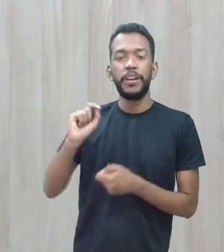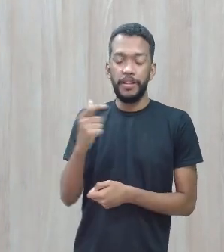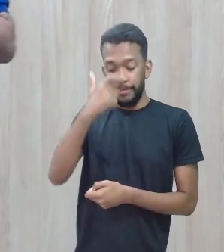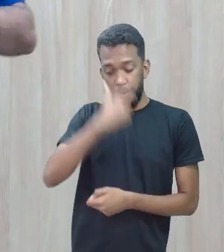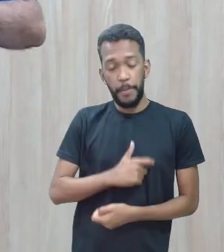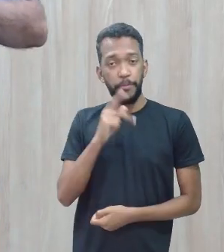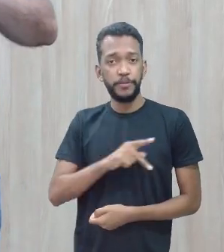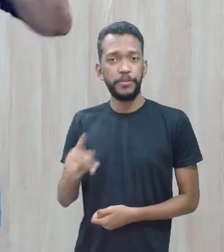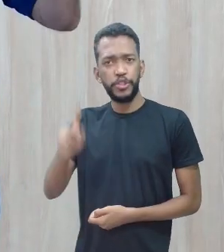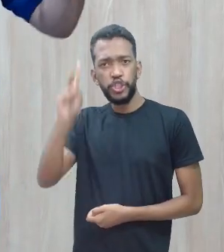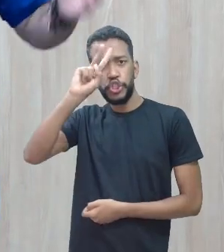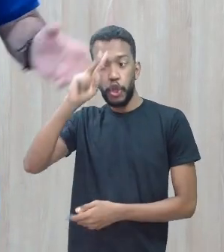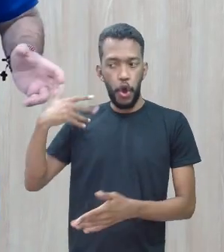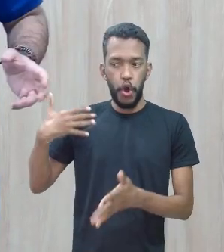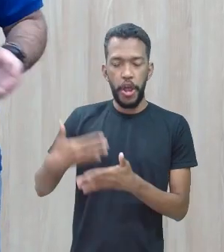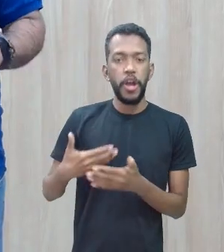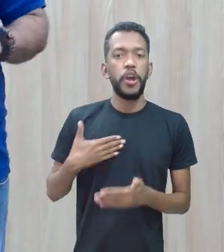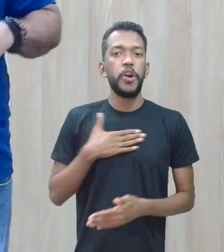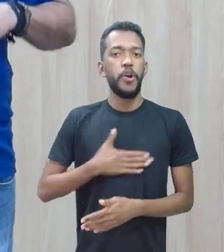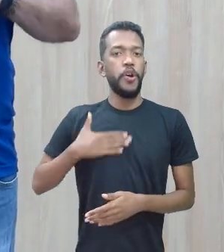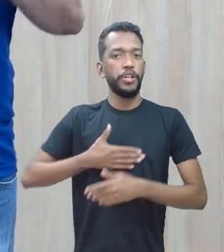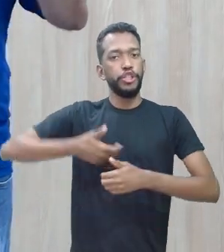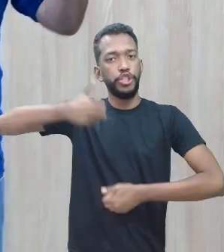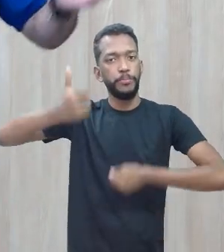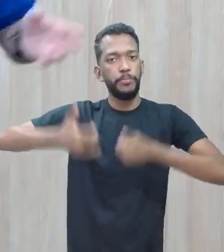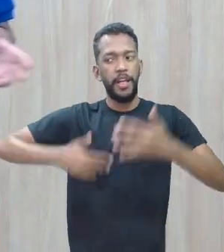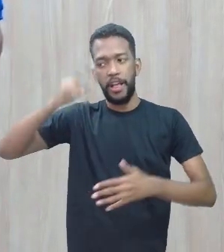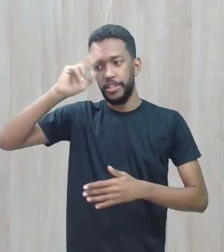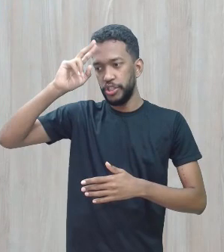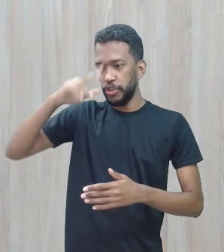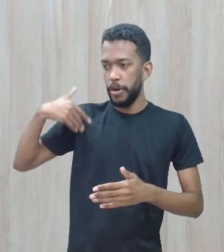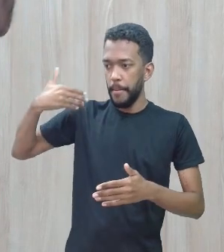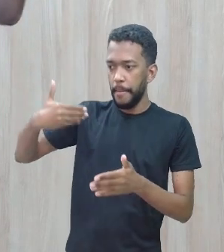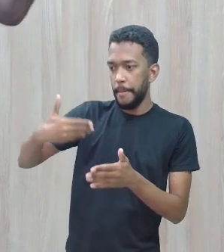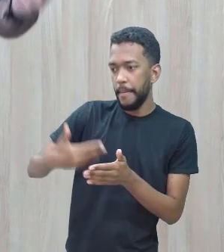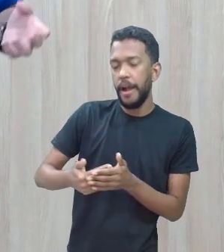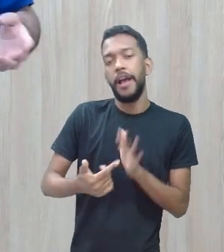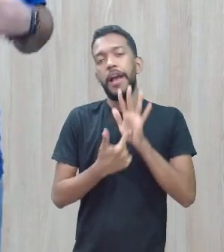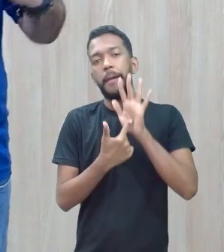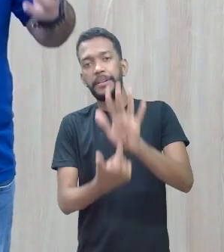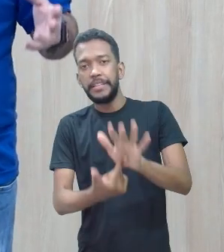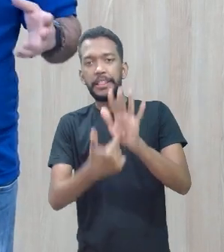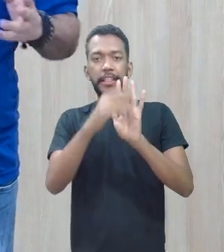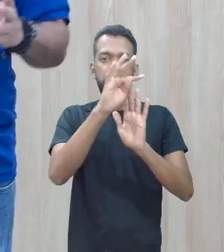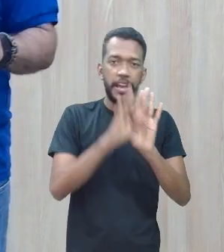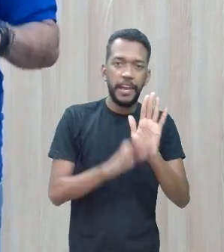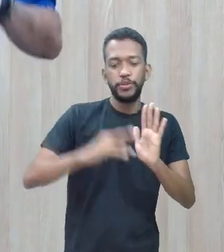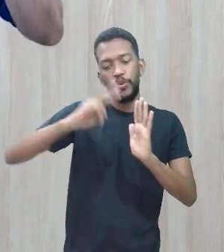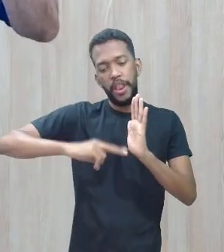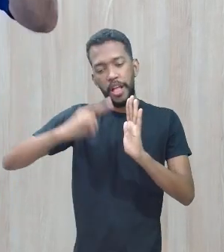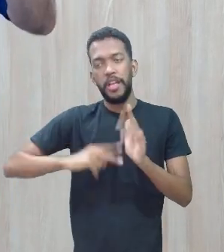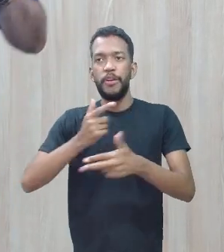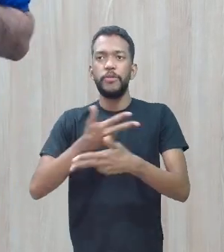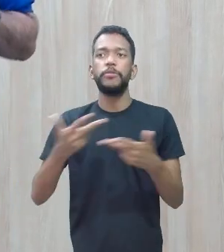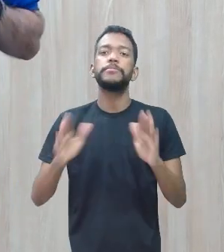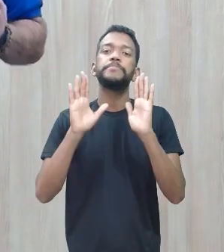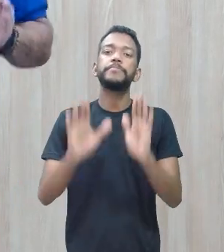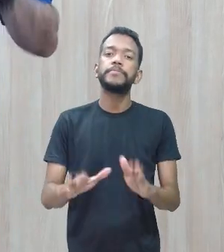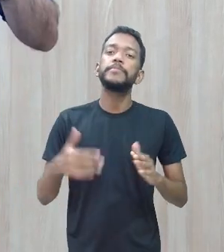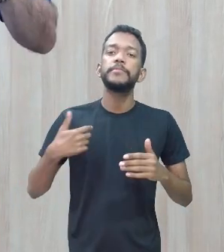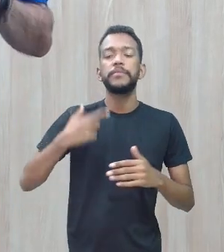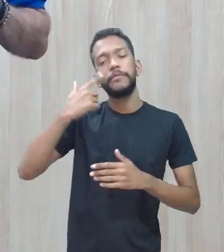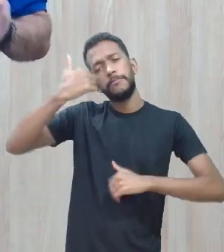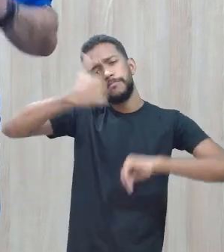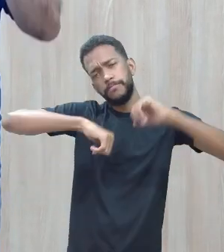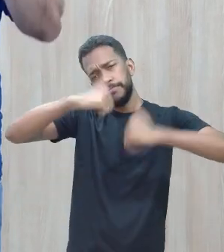gosta muito de falar, né, de contar história, de ler, de apresentar texto, essas coisas. Então, a primeira coisa que a gente vai fazer aqui,